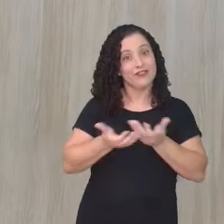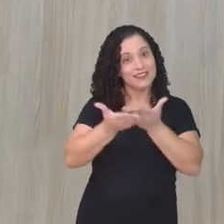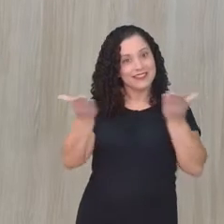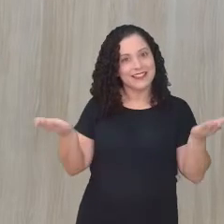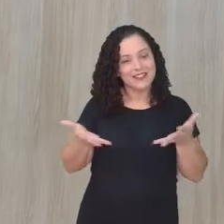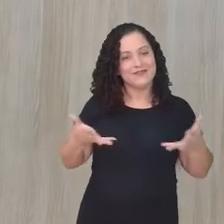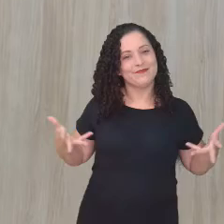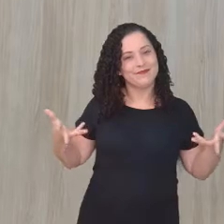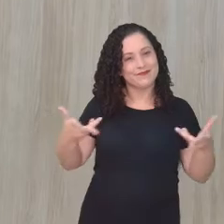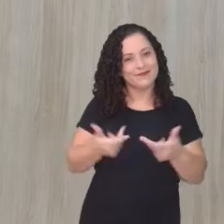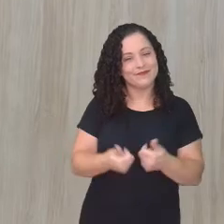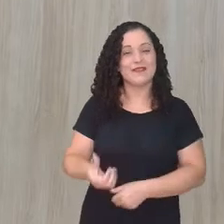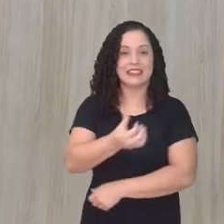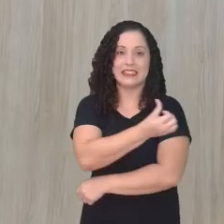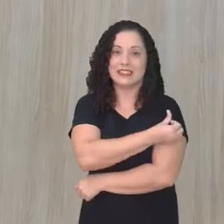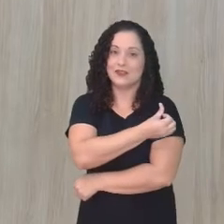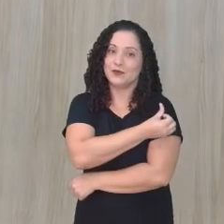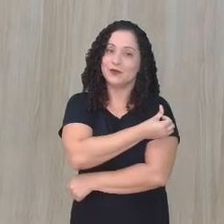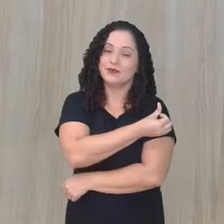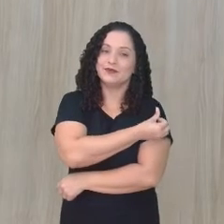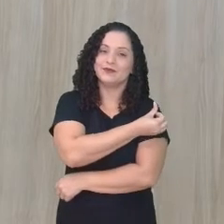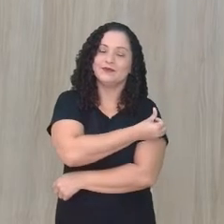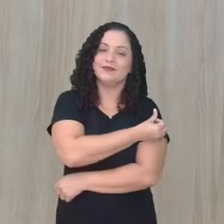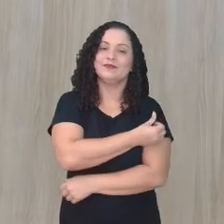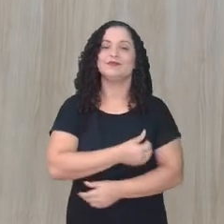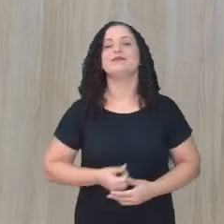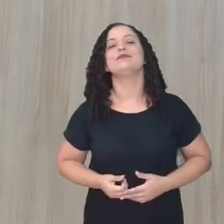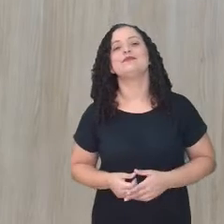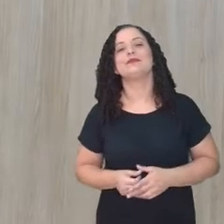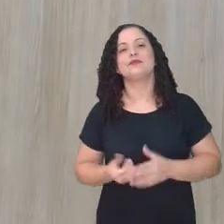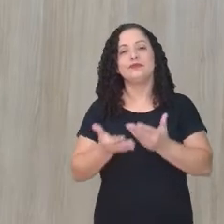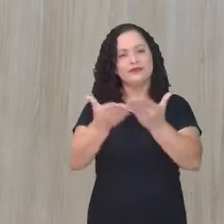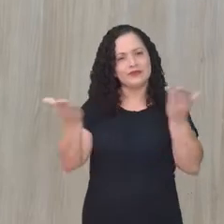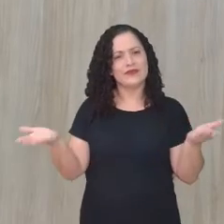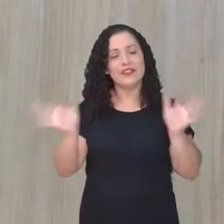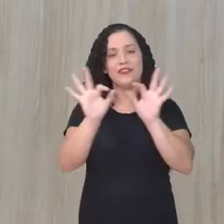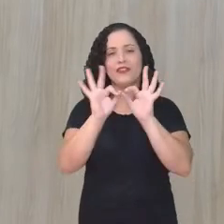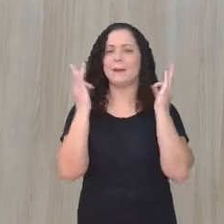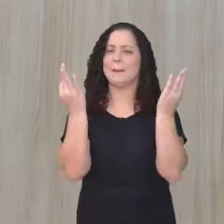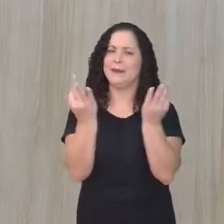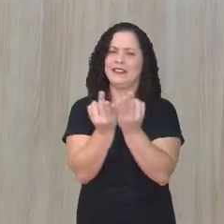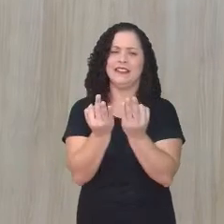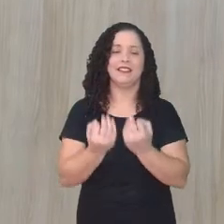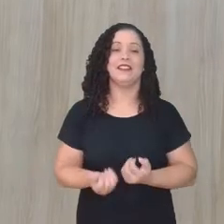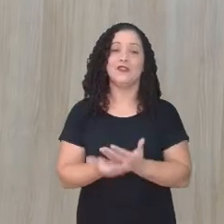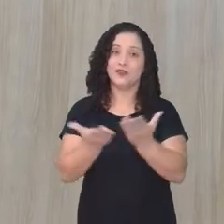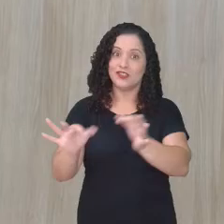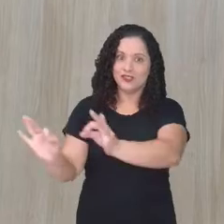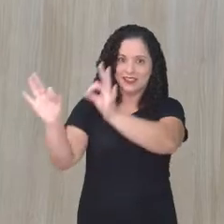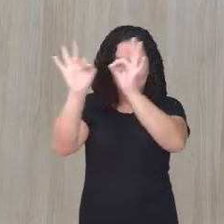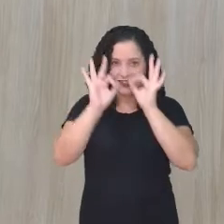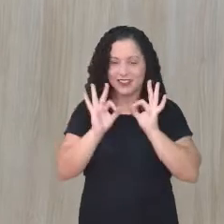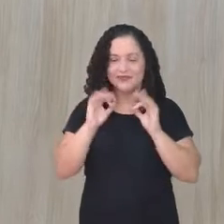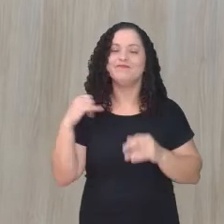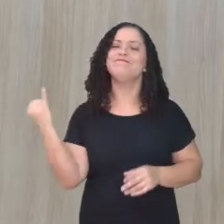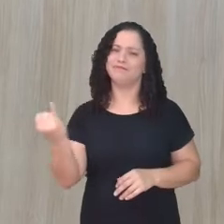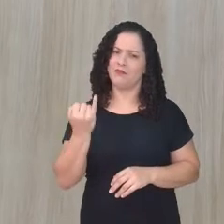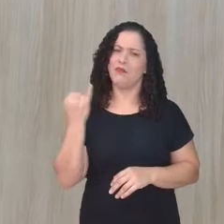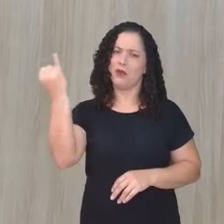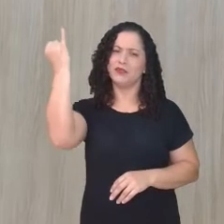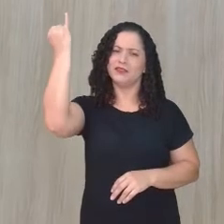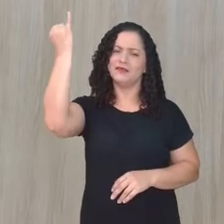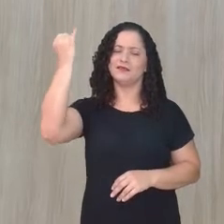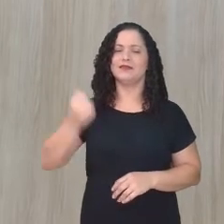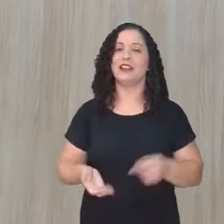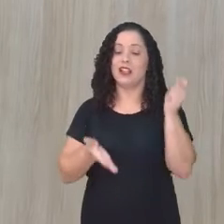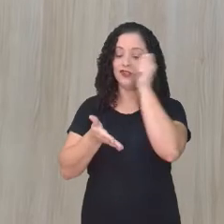6º ano, né? Meus alunos e minhas alunas, pais, sejam quem estiver me ouvindo, que coisa importante